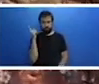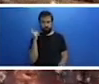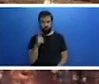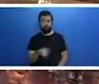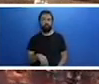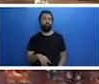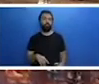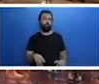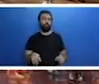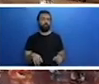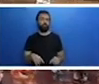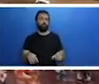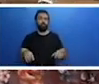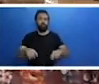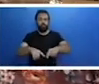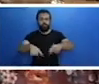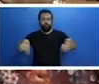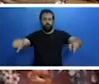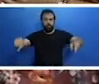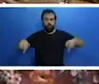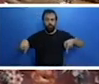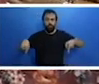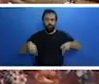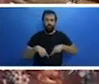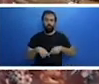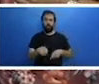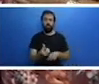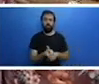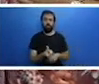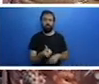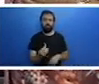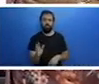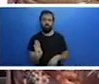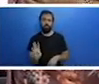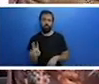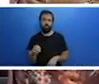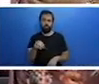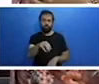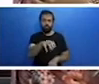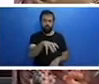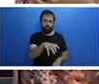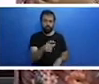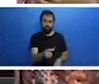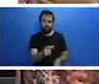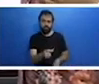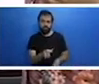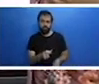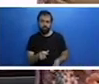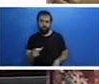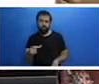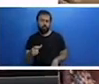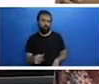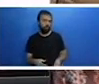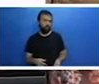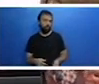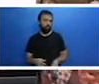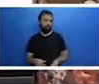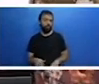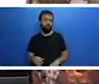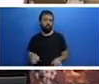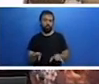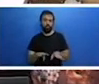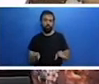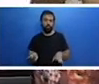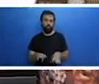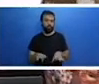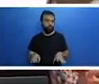o tabuleiro na brasileira? É de 64 casas, a captura das peças é para frente e para trás, movimentação